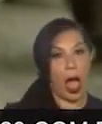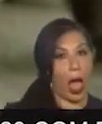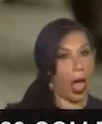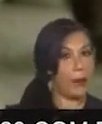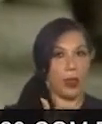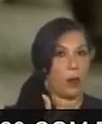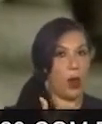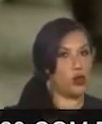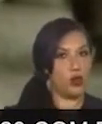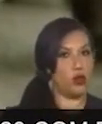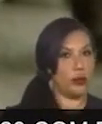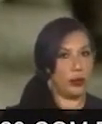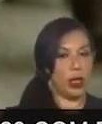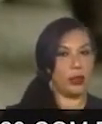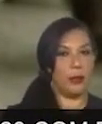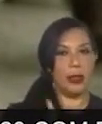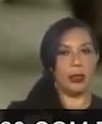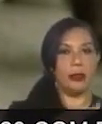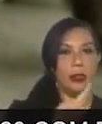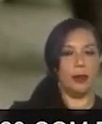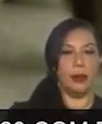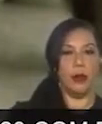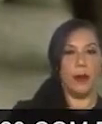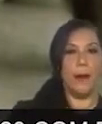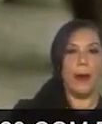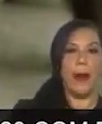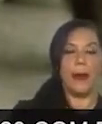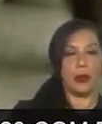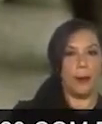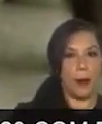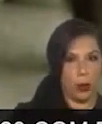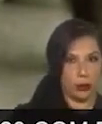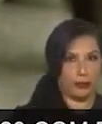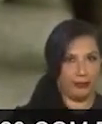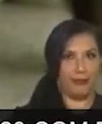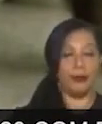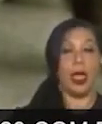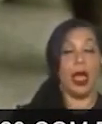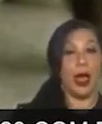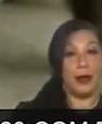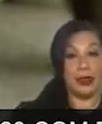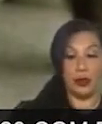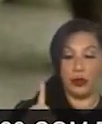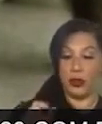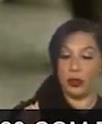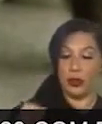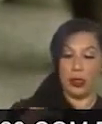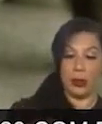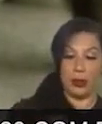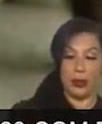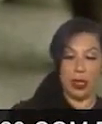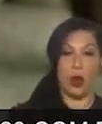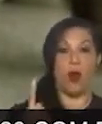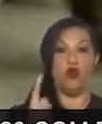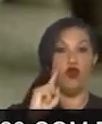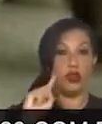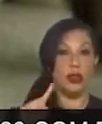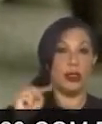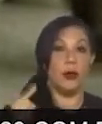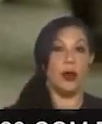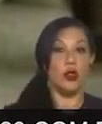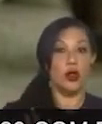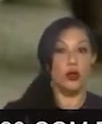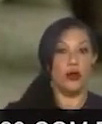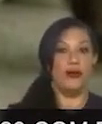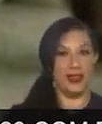de fogo, além do cancelamento dos passaportes do ex-parlamentar. A prisão de Daniel Silveira acontece um dia depois do fim